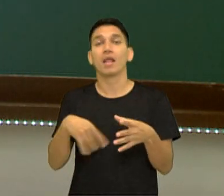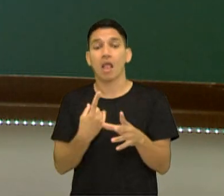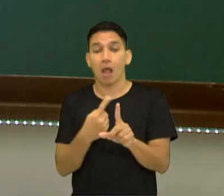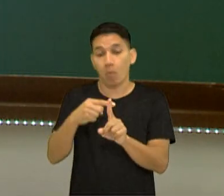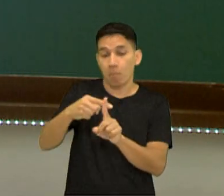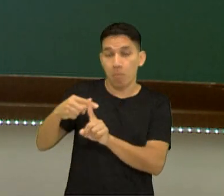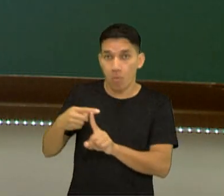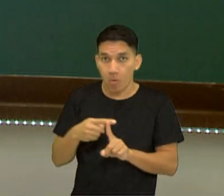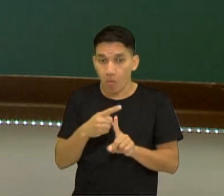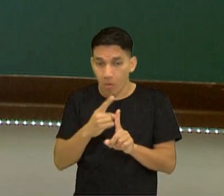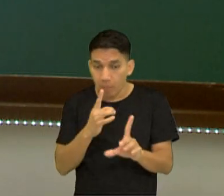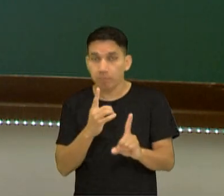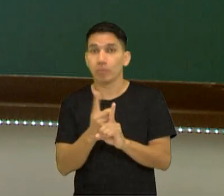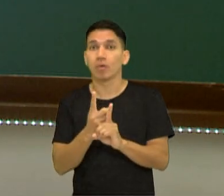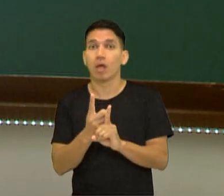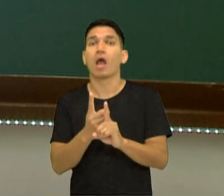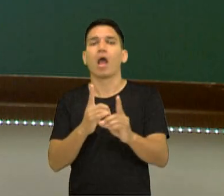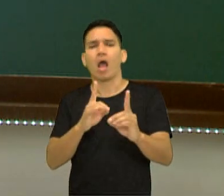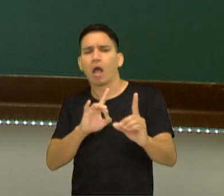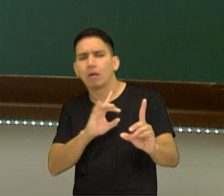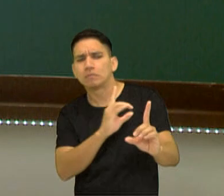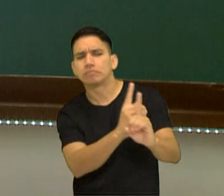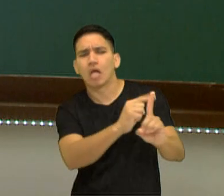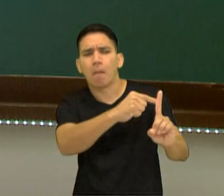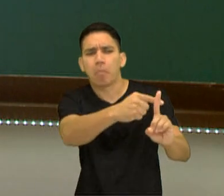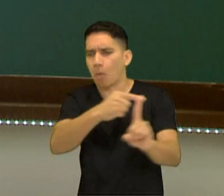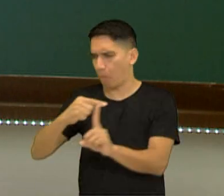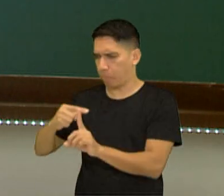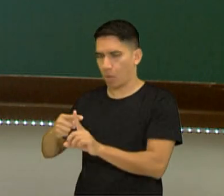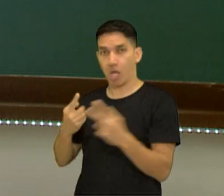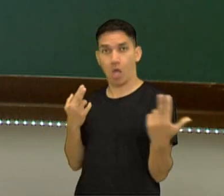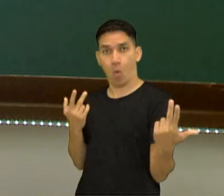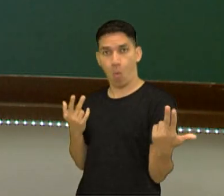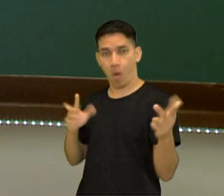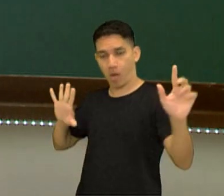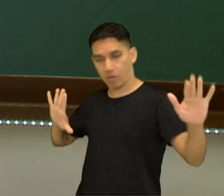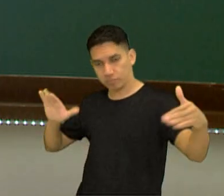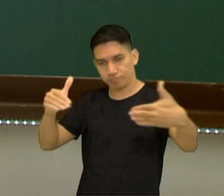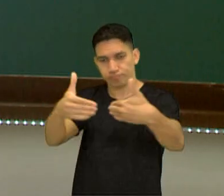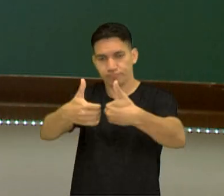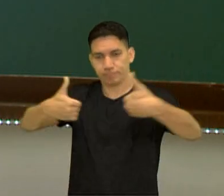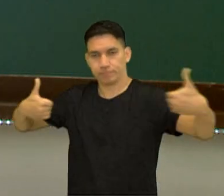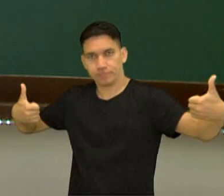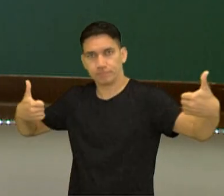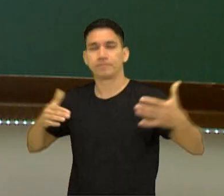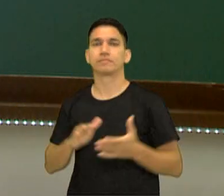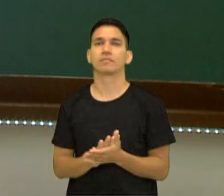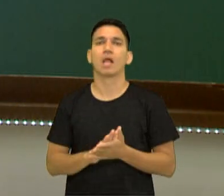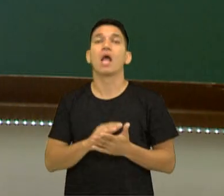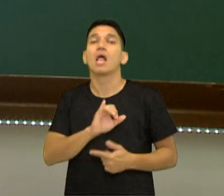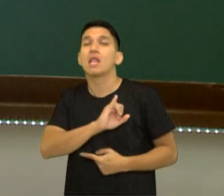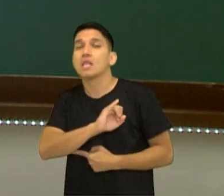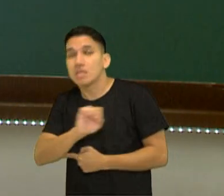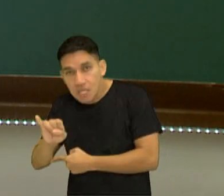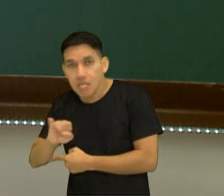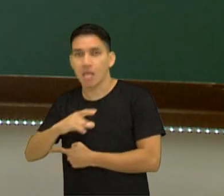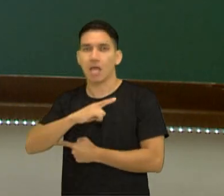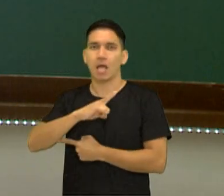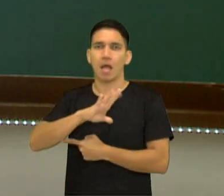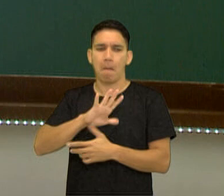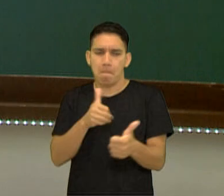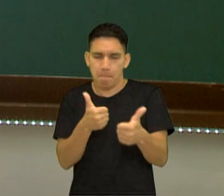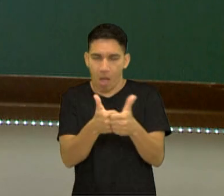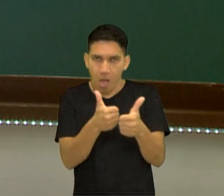encontrou aqui e refletiu, voltou. Quando passou próximo, já teve aí um processo de repelir,